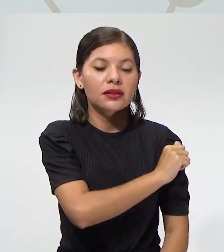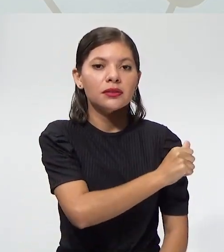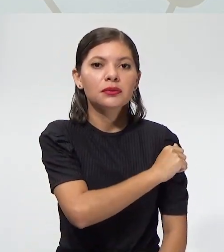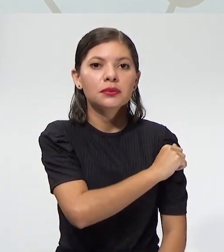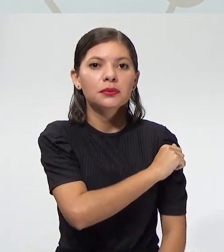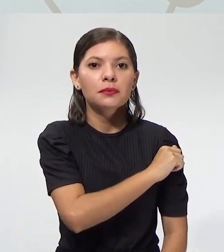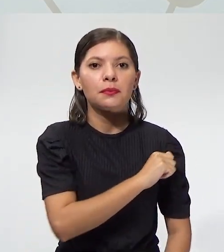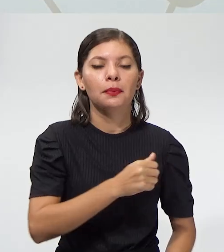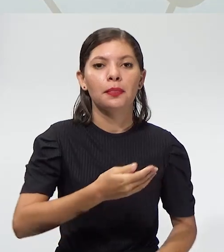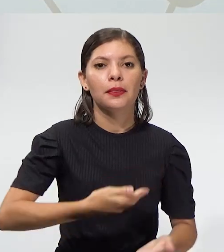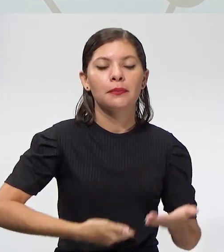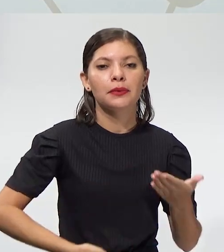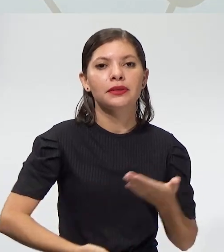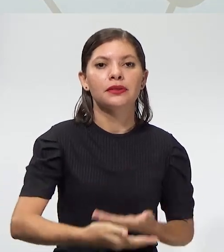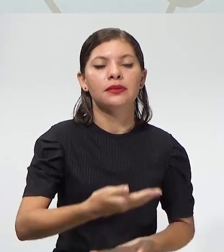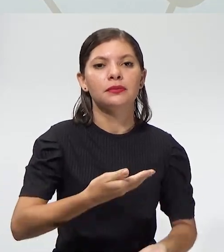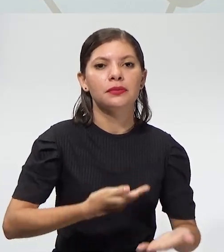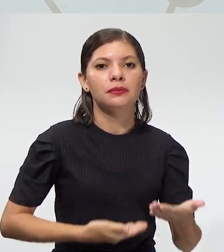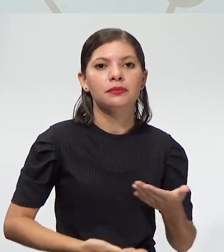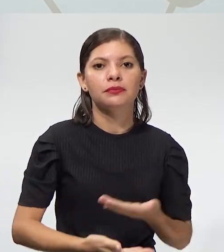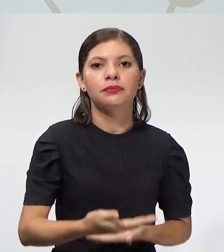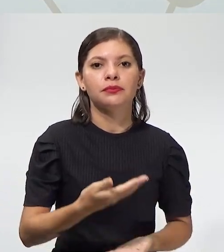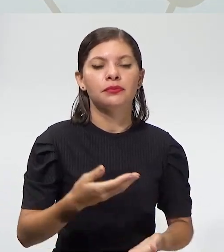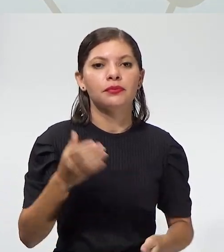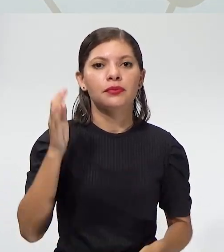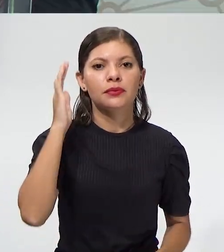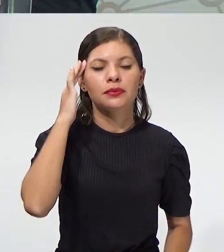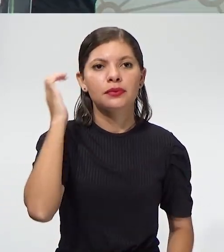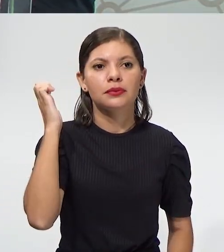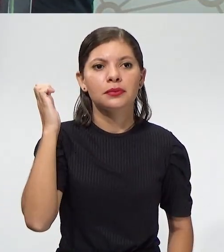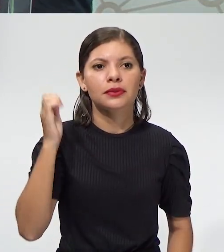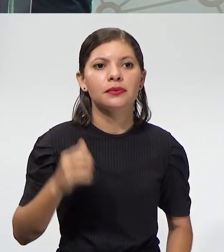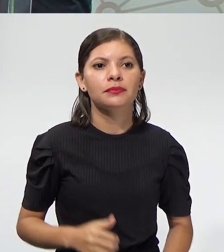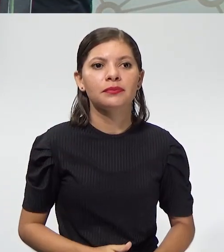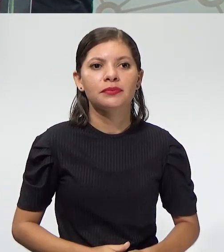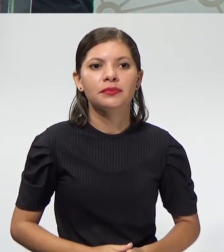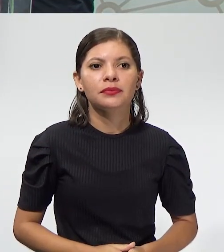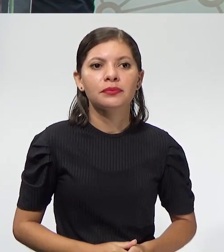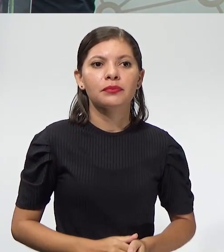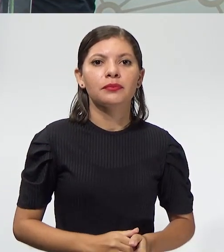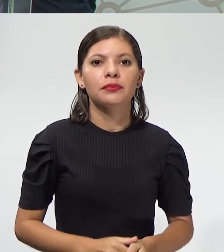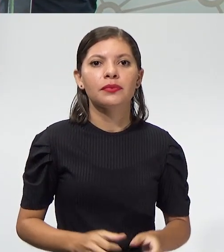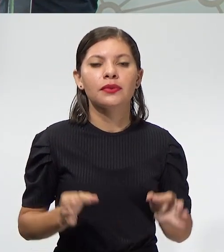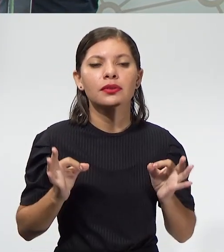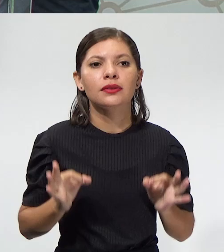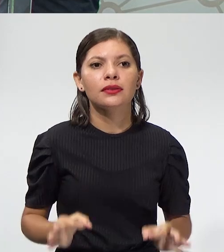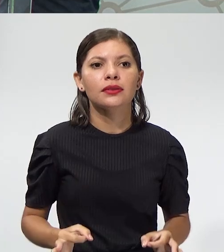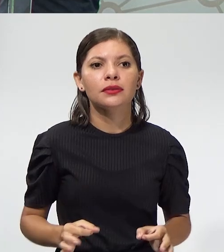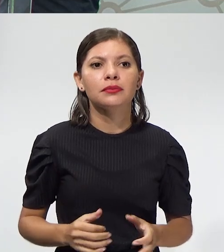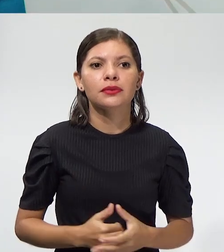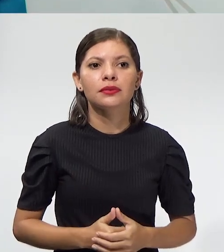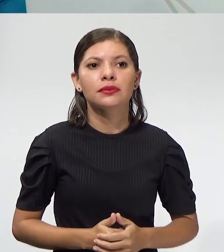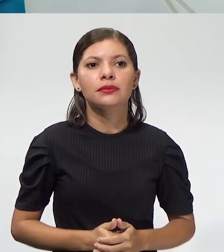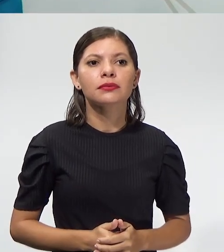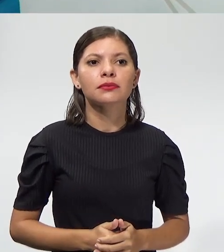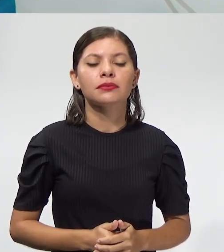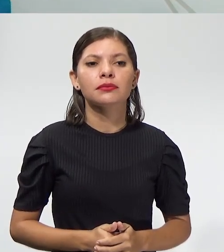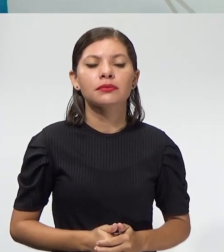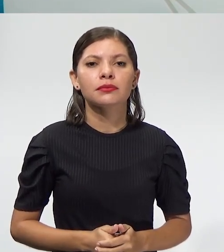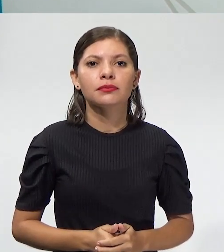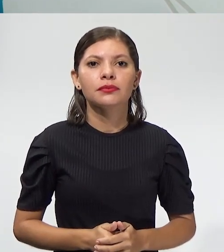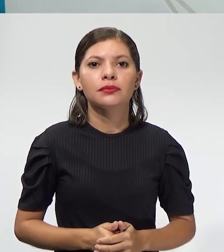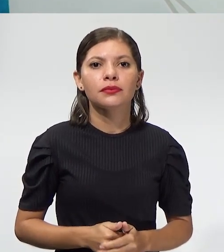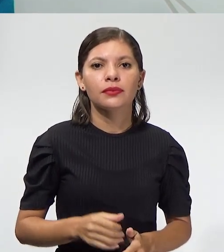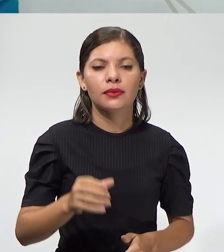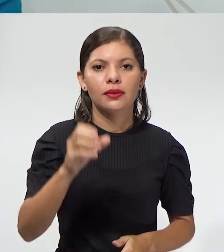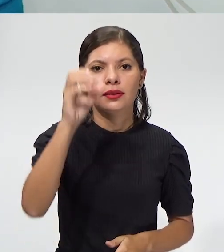do partilhamento aí, do compartilhamento desses saberes. Muito bem, professor. Exatamente. Então, nós vamos aprender